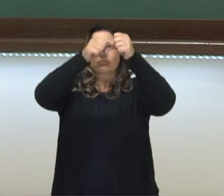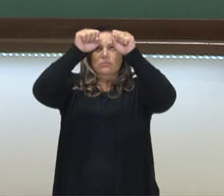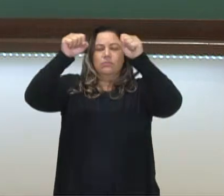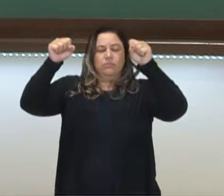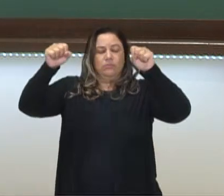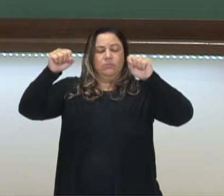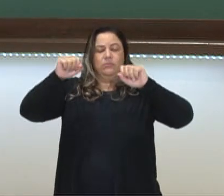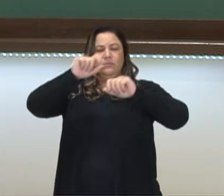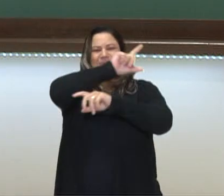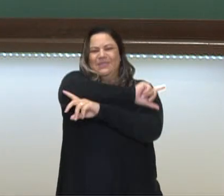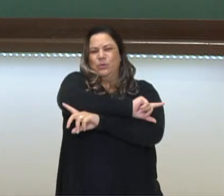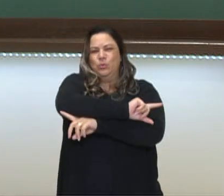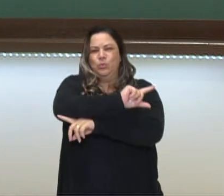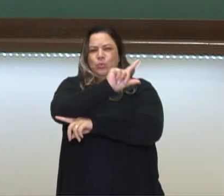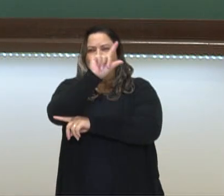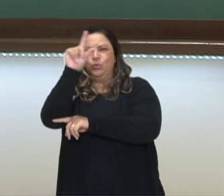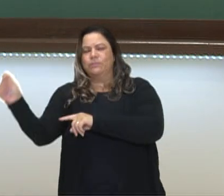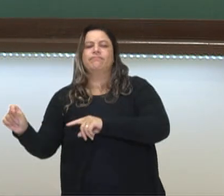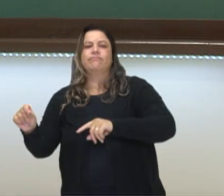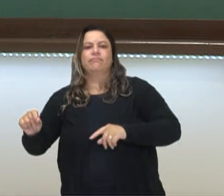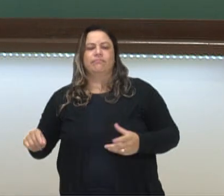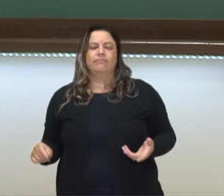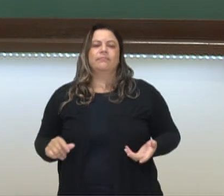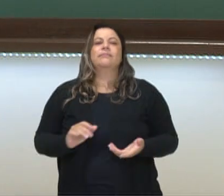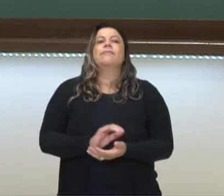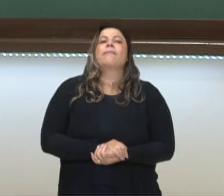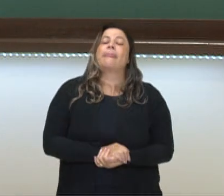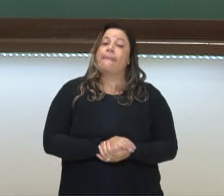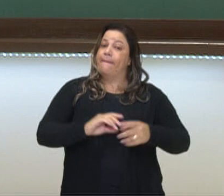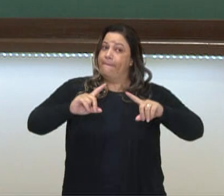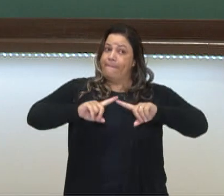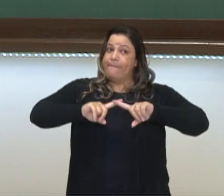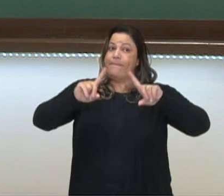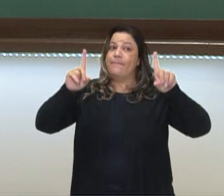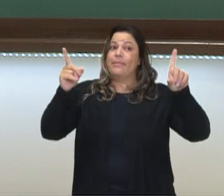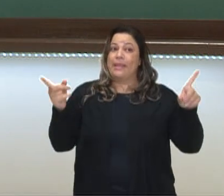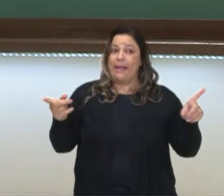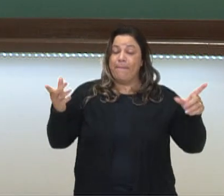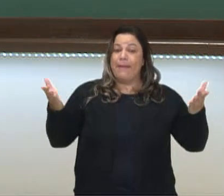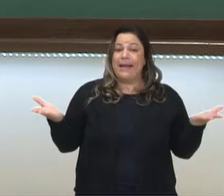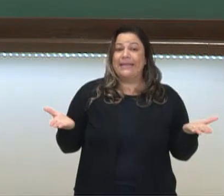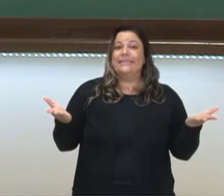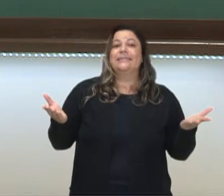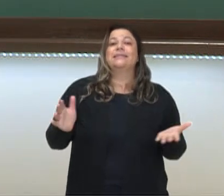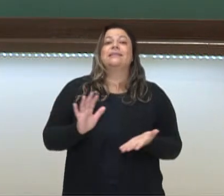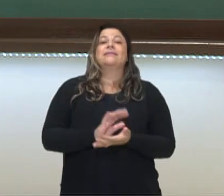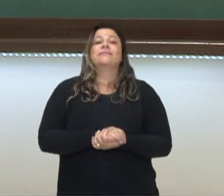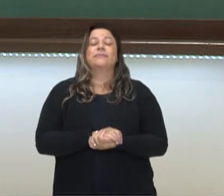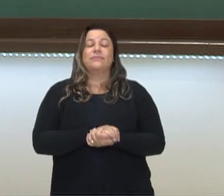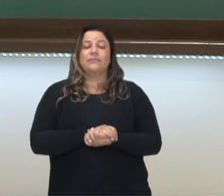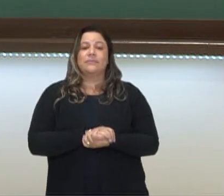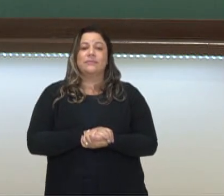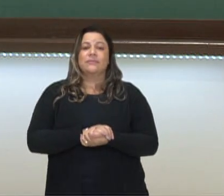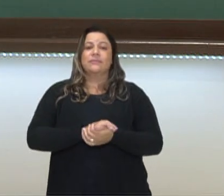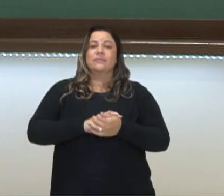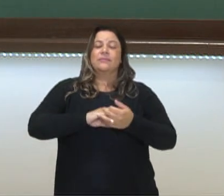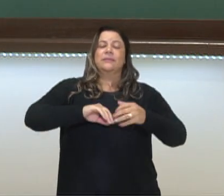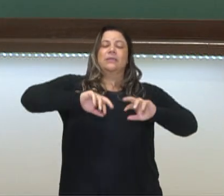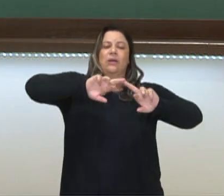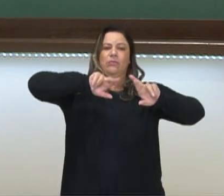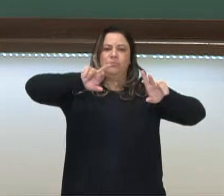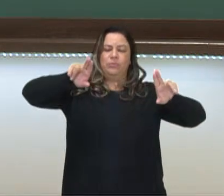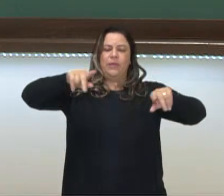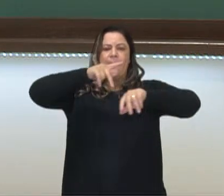esse fragmento e a atmosfera terrestre. Porém, em corpos celestes que